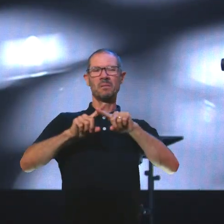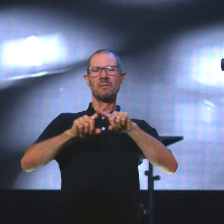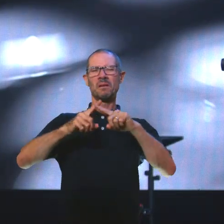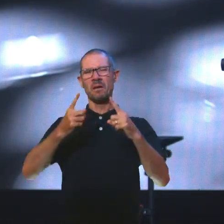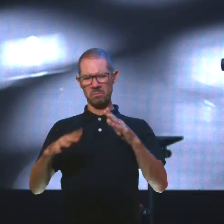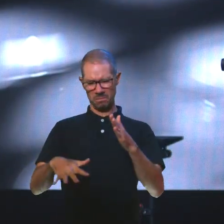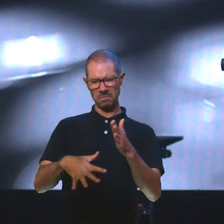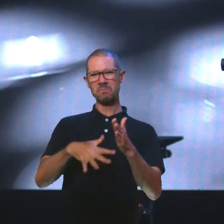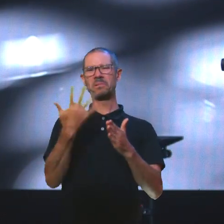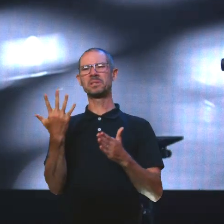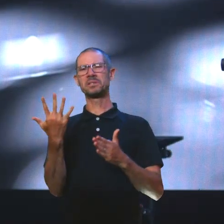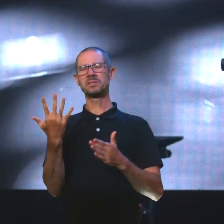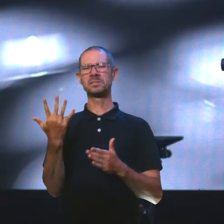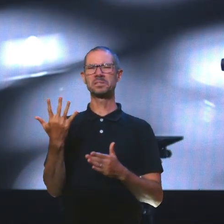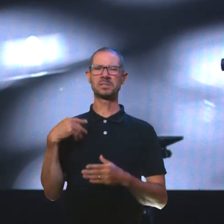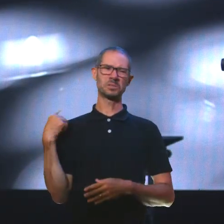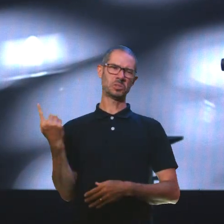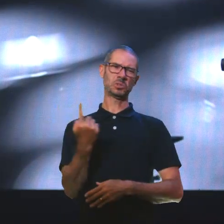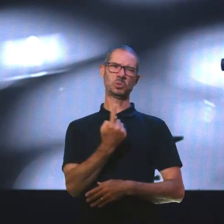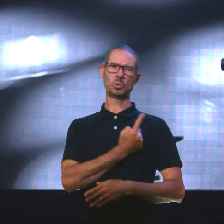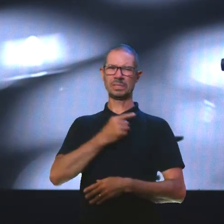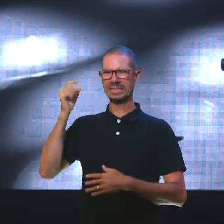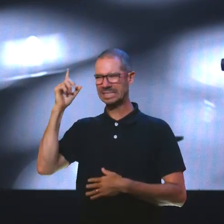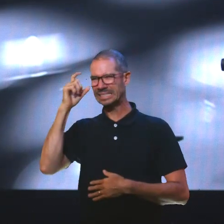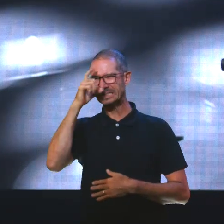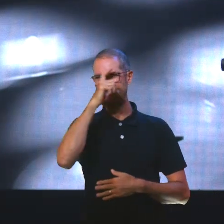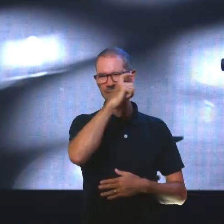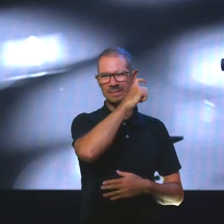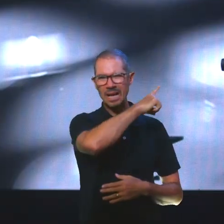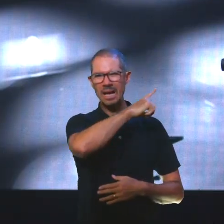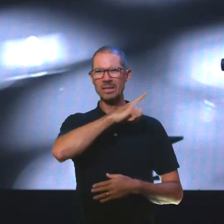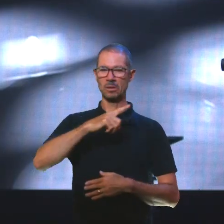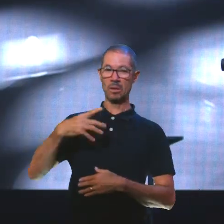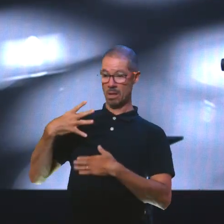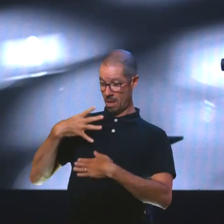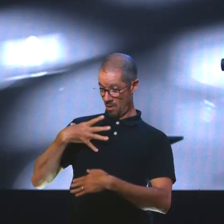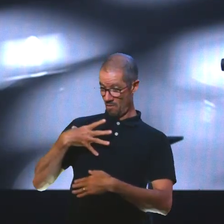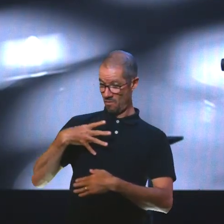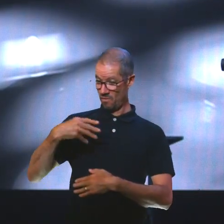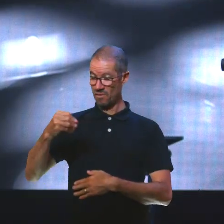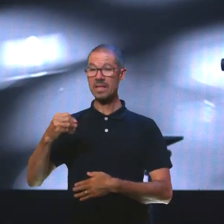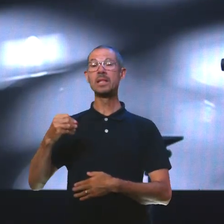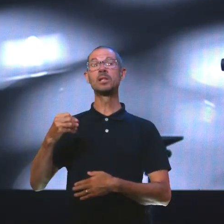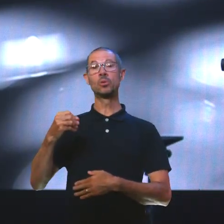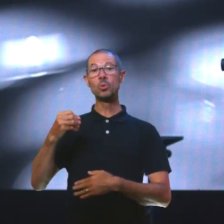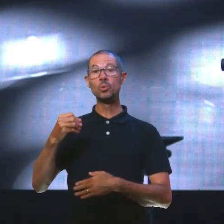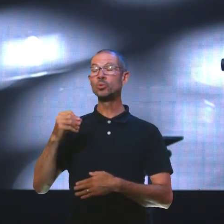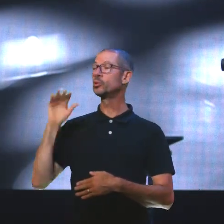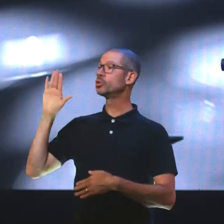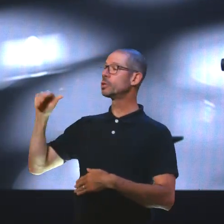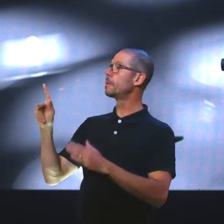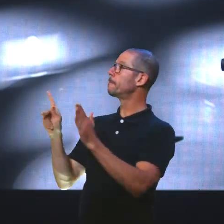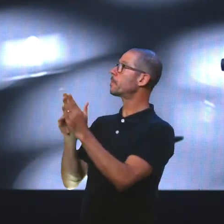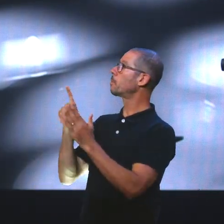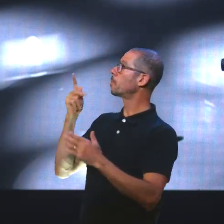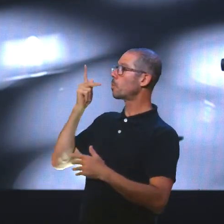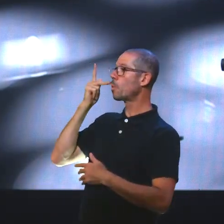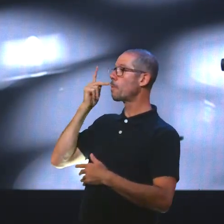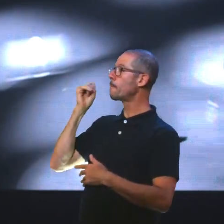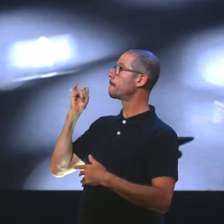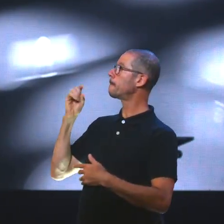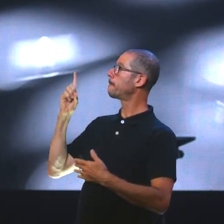porque muitas vezes essa é a nossa maior dificuldade. Quando um filho chama o seu próprio pai, o